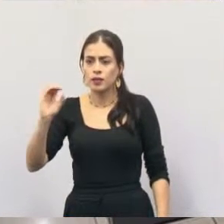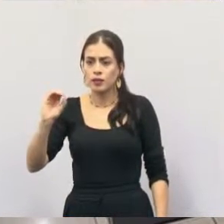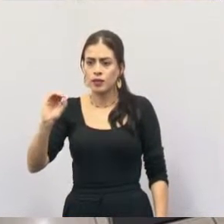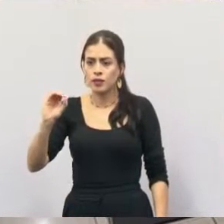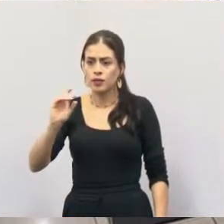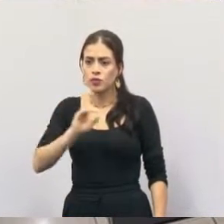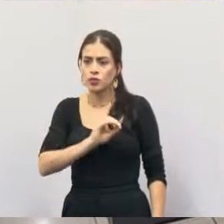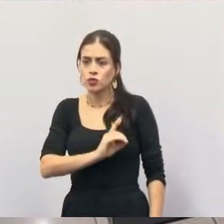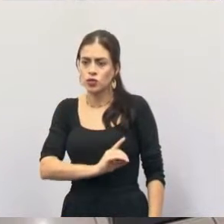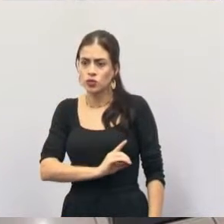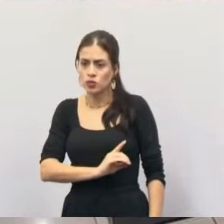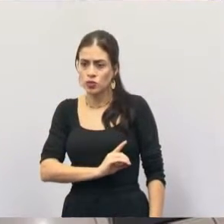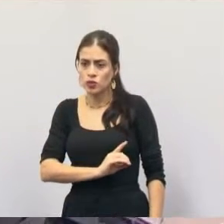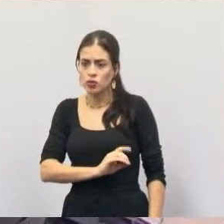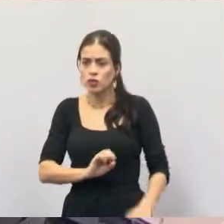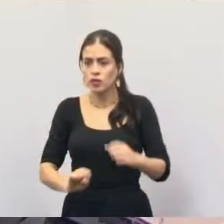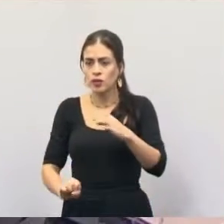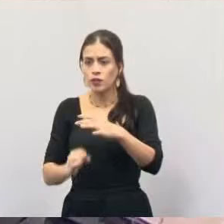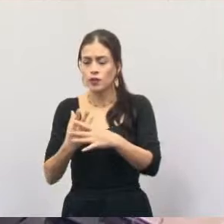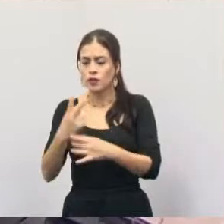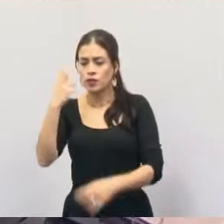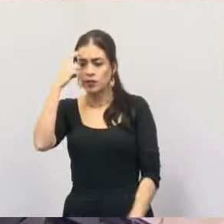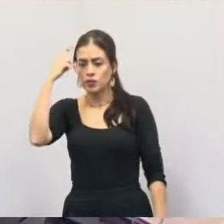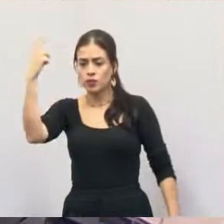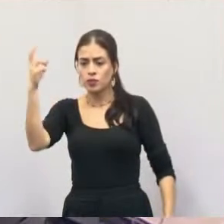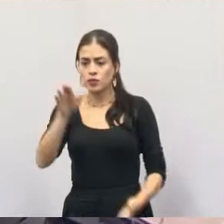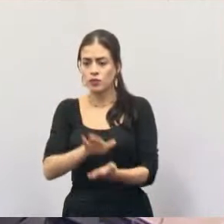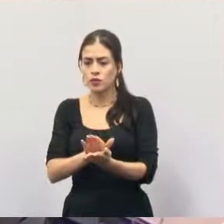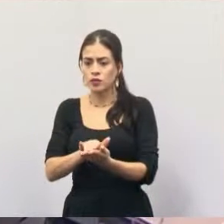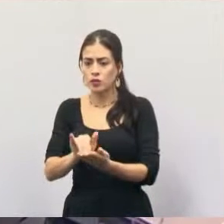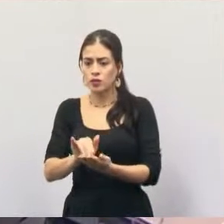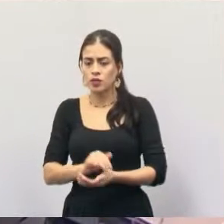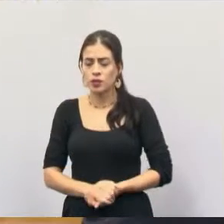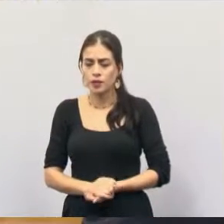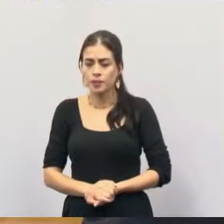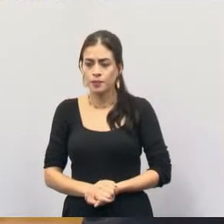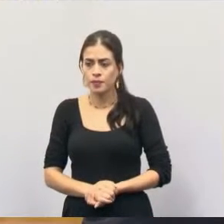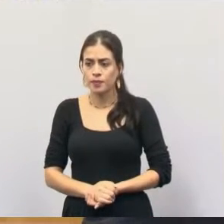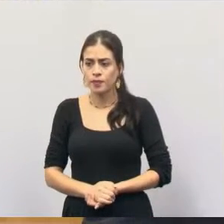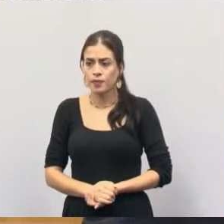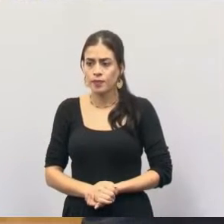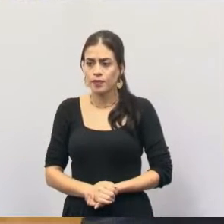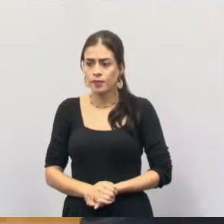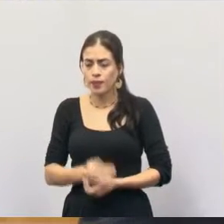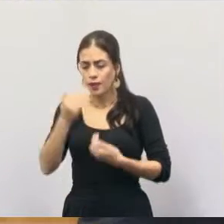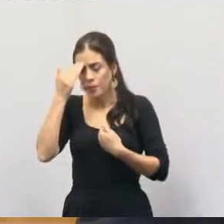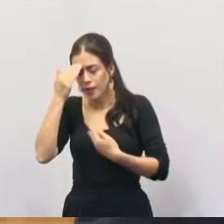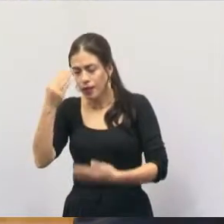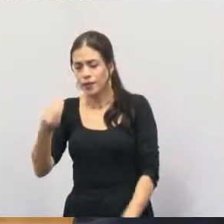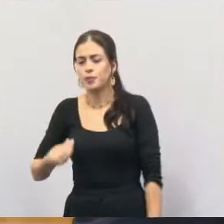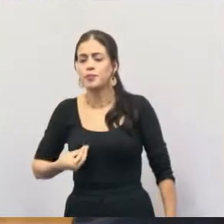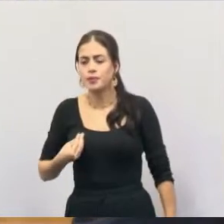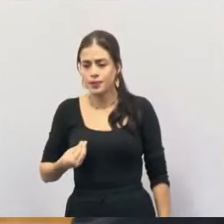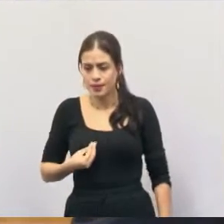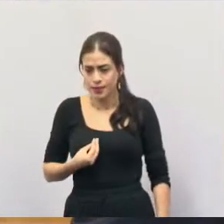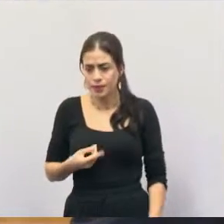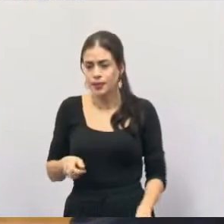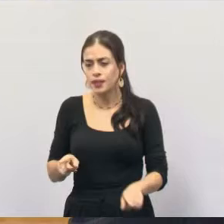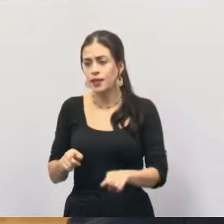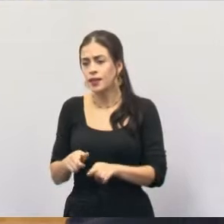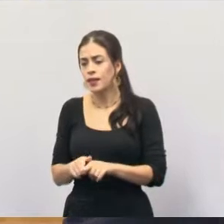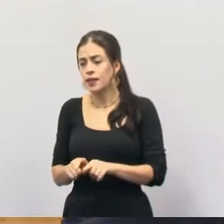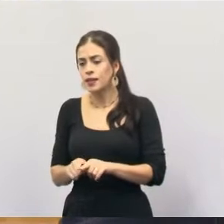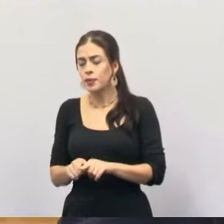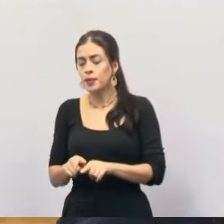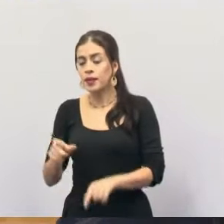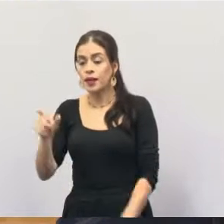Fundação Cultural, e gratidão pela sua presença aqui e estar ouvindo as nossas palavras. E a você também